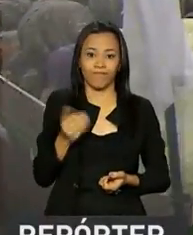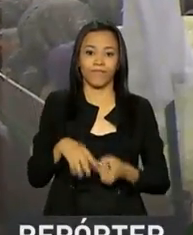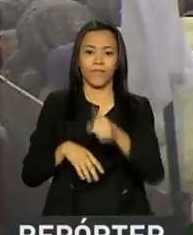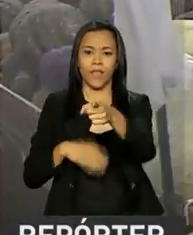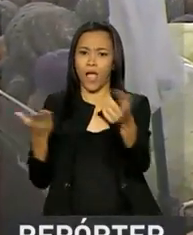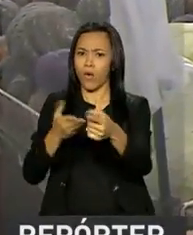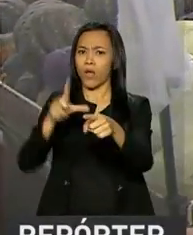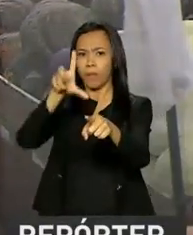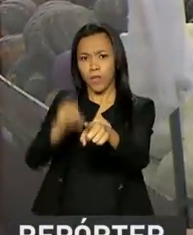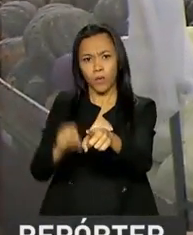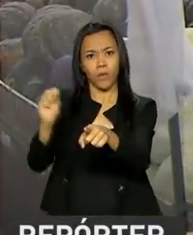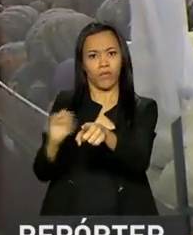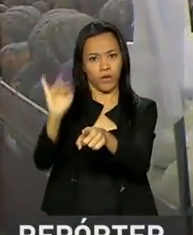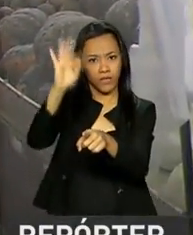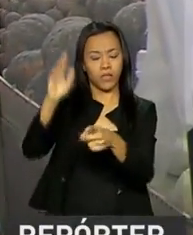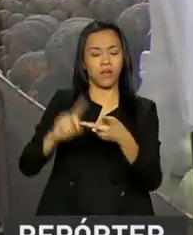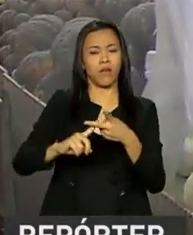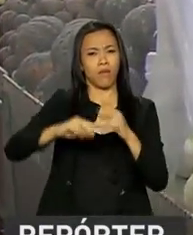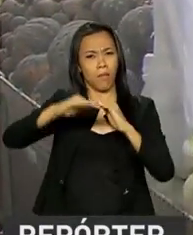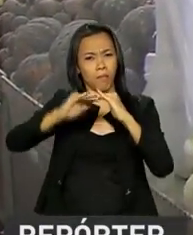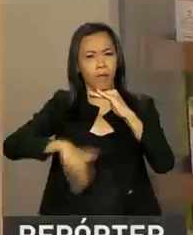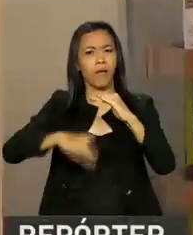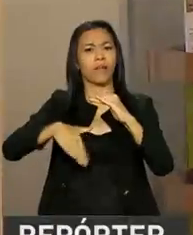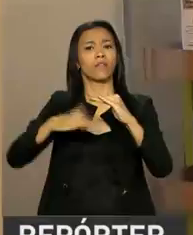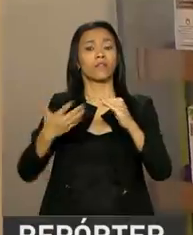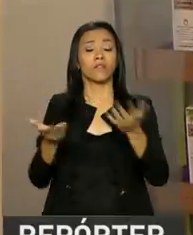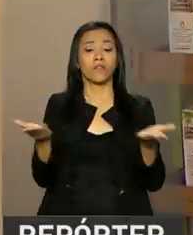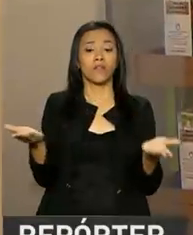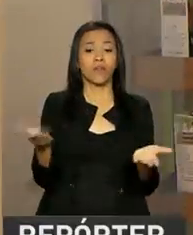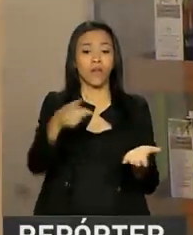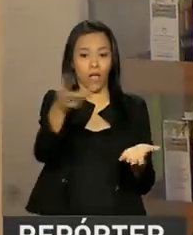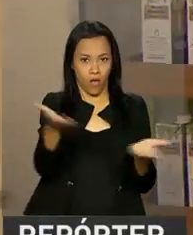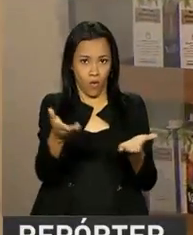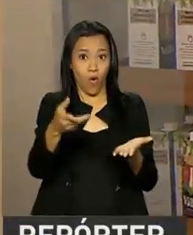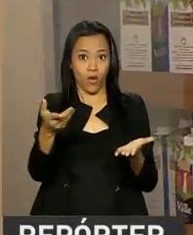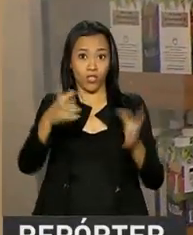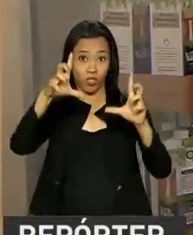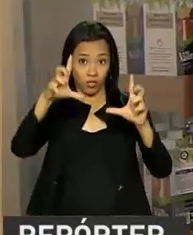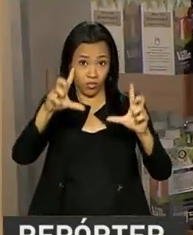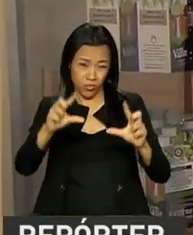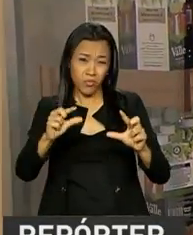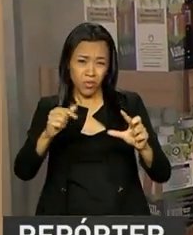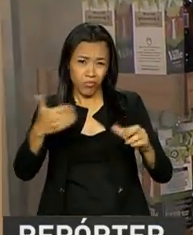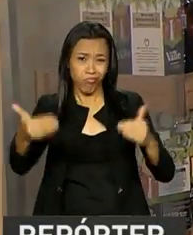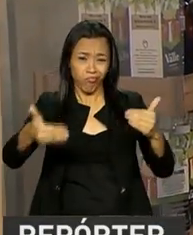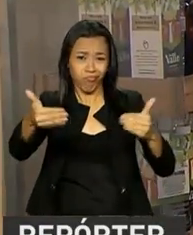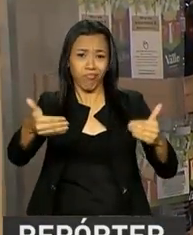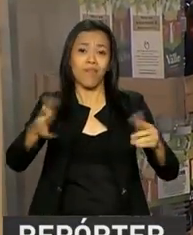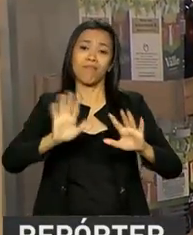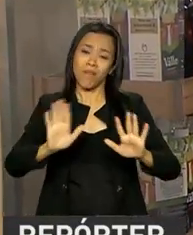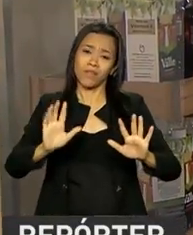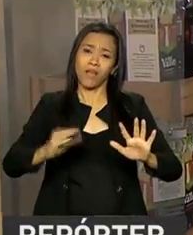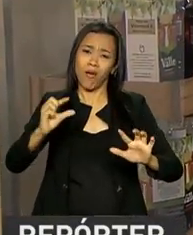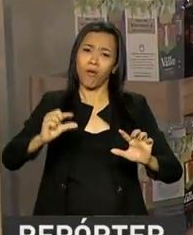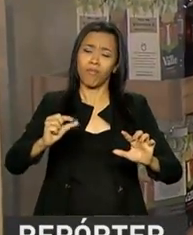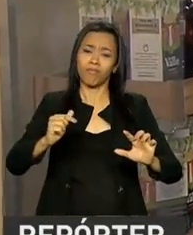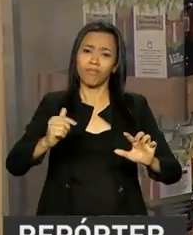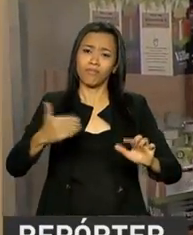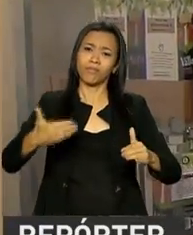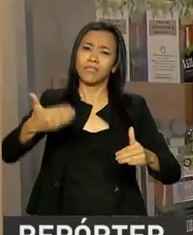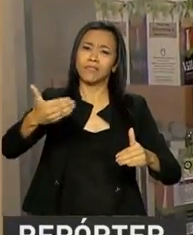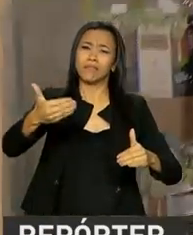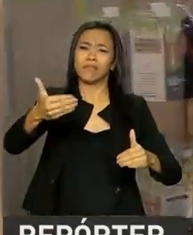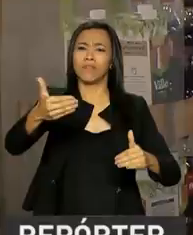menor a inflação está muito abaixo do que estava quando diminui o crescimento mas aumentou mas é